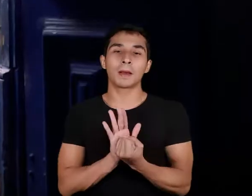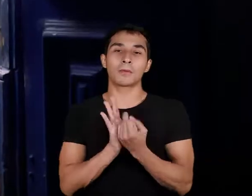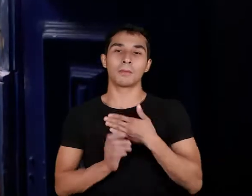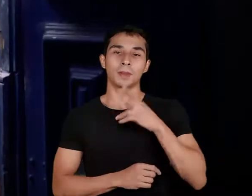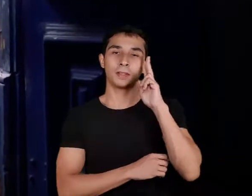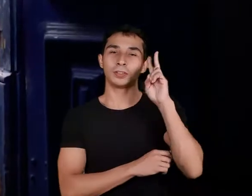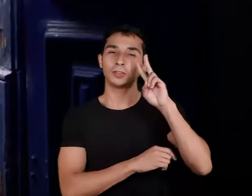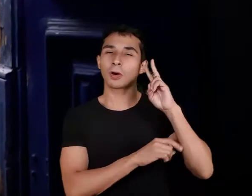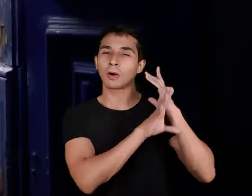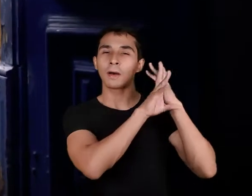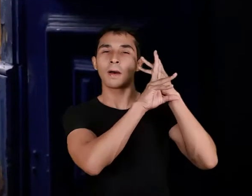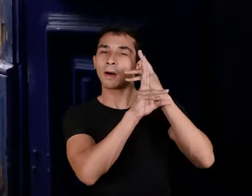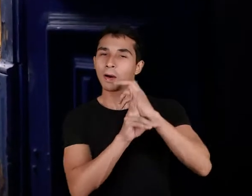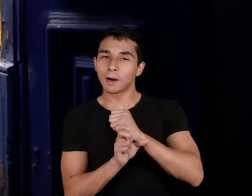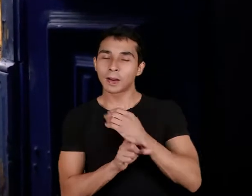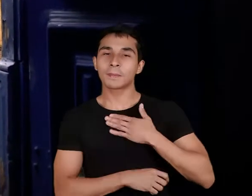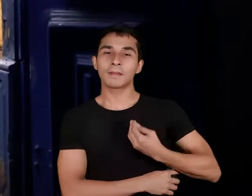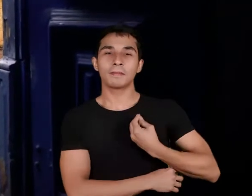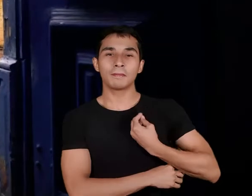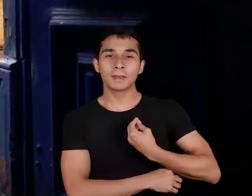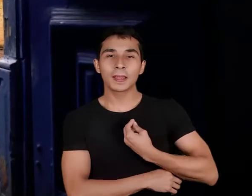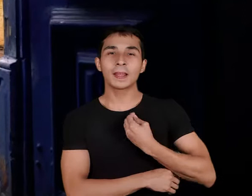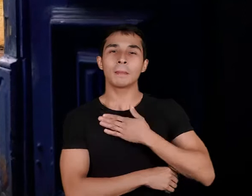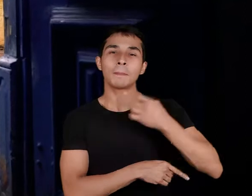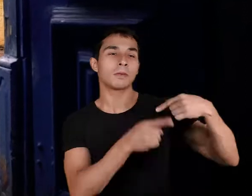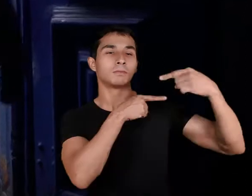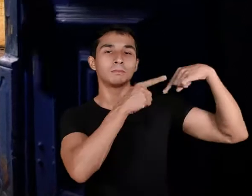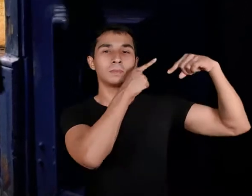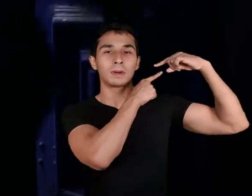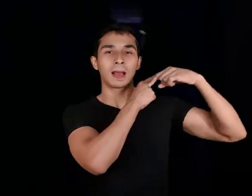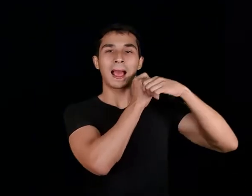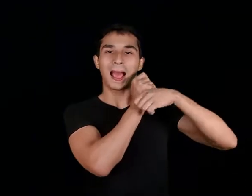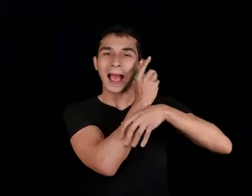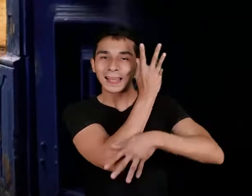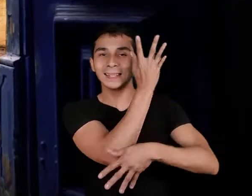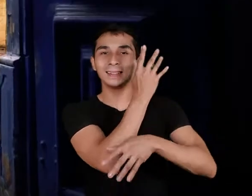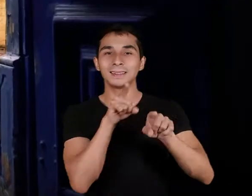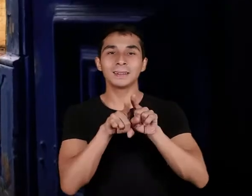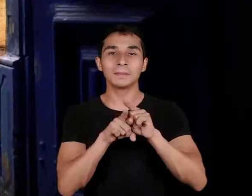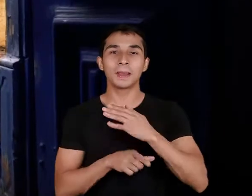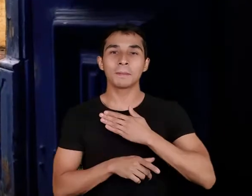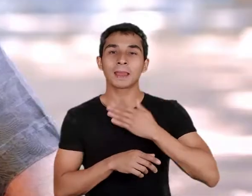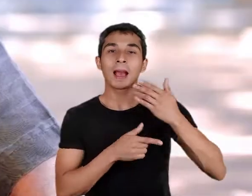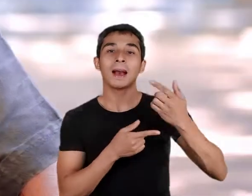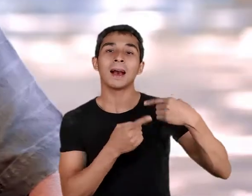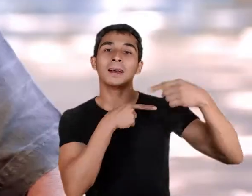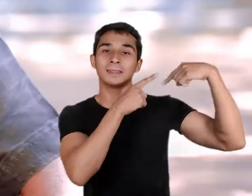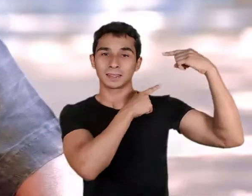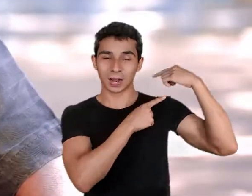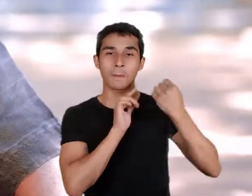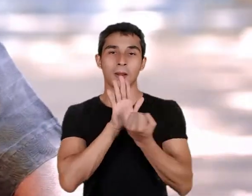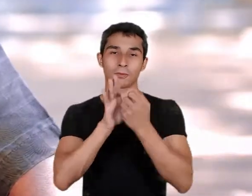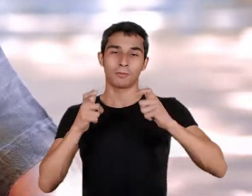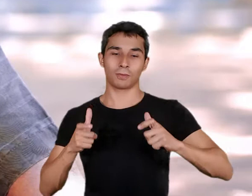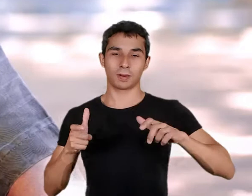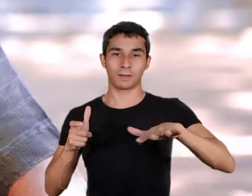história de vida, né? E de raiz e também de ancestralidade. Começa